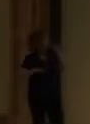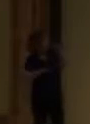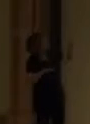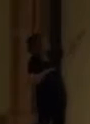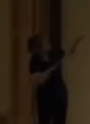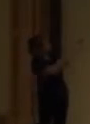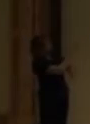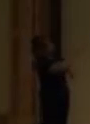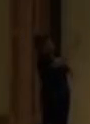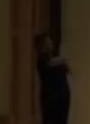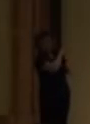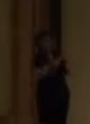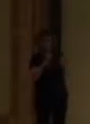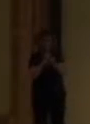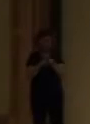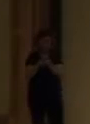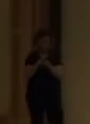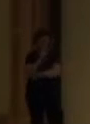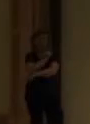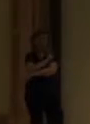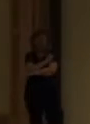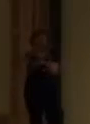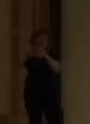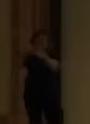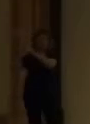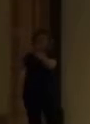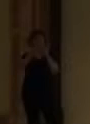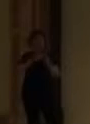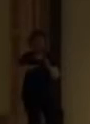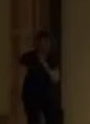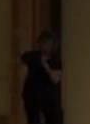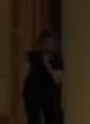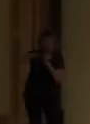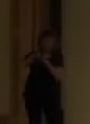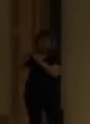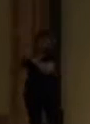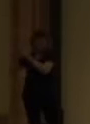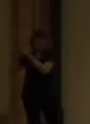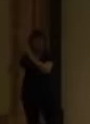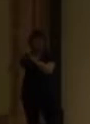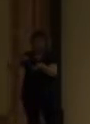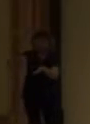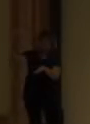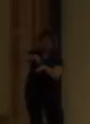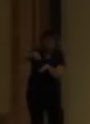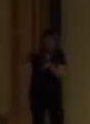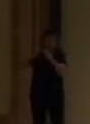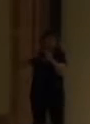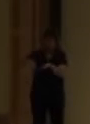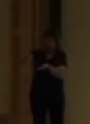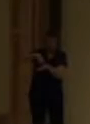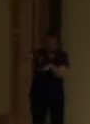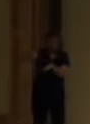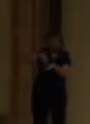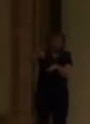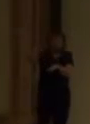da pobreza. Foi uma urbanização que se fez de modo muito rápido, porque não havia meios de subsistência